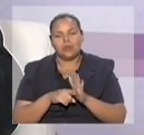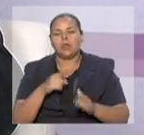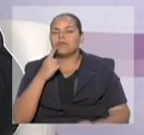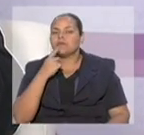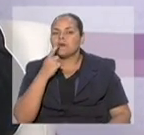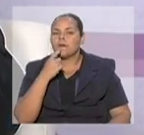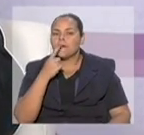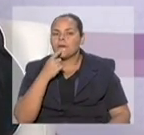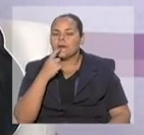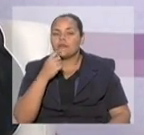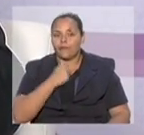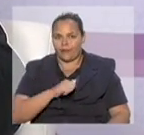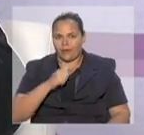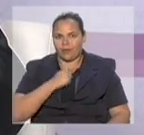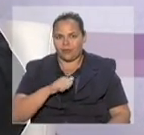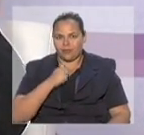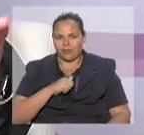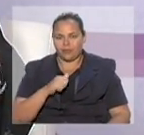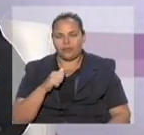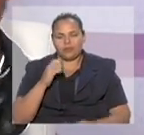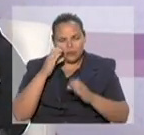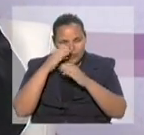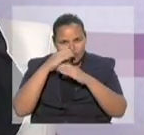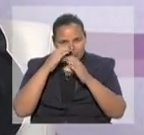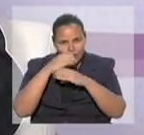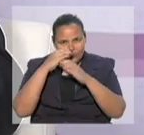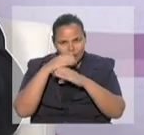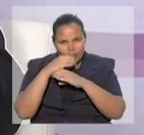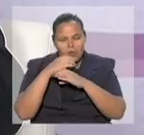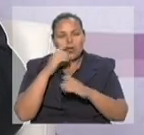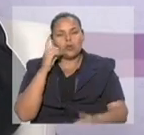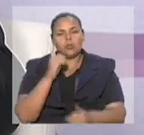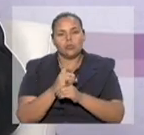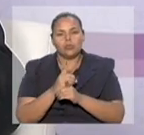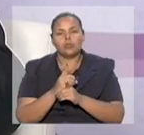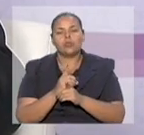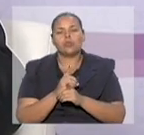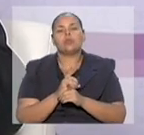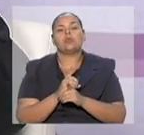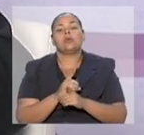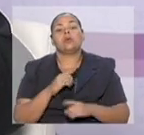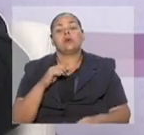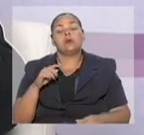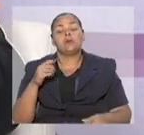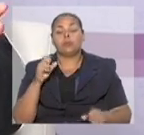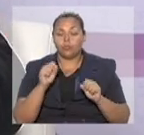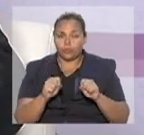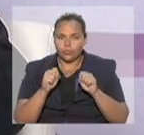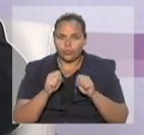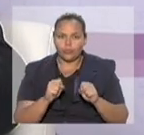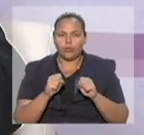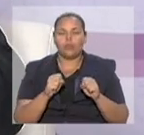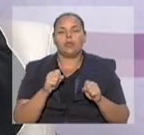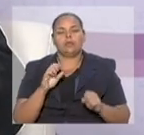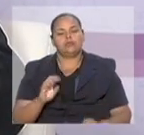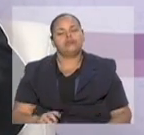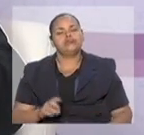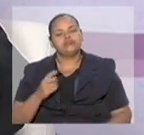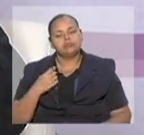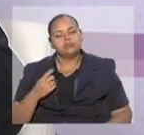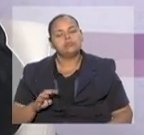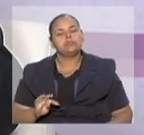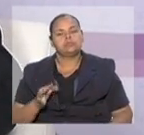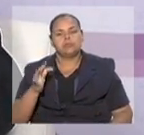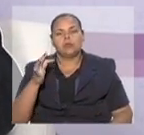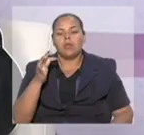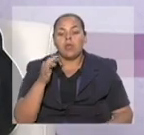sangue oculto, pesquisa de sangue nas fezes, que é um exame bem mais barato e bem menos complexo do que a colonoscopia e que pode ser usado como técnica de